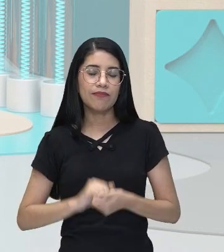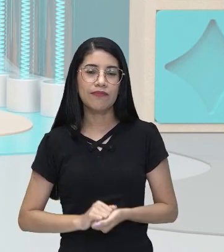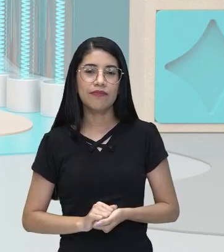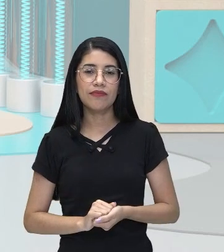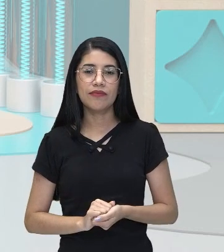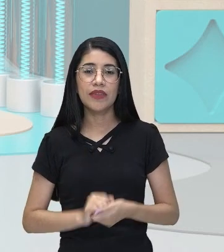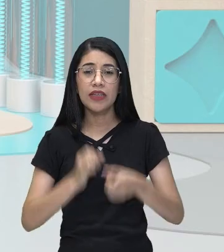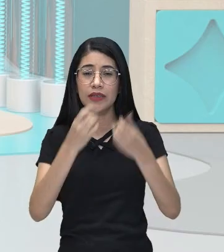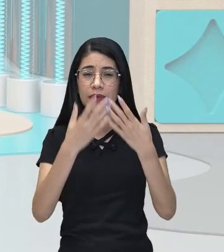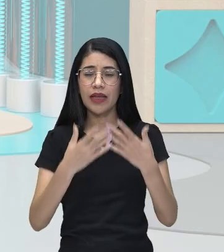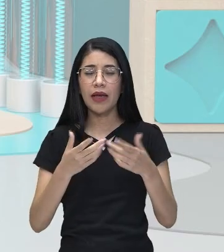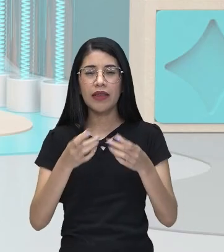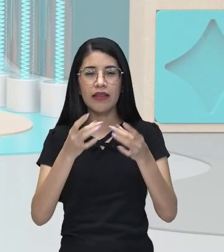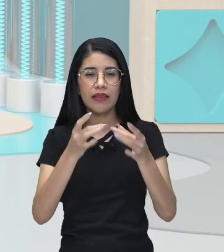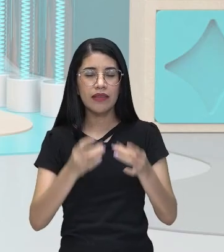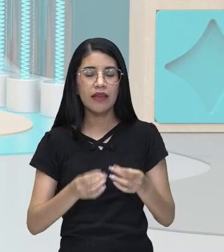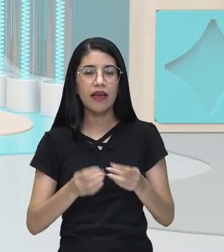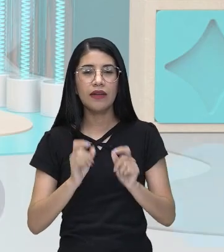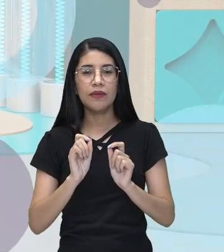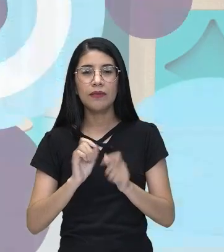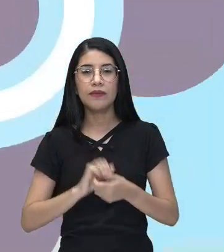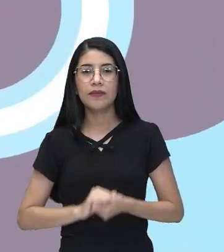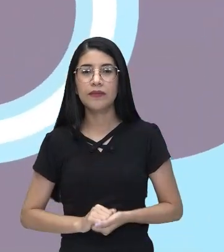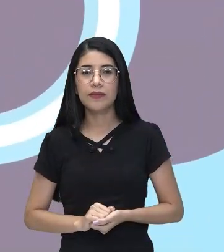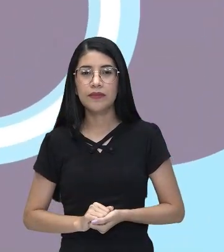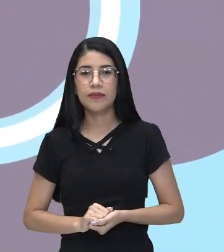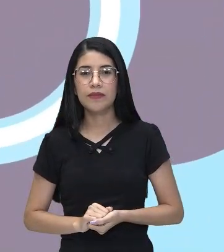pouquinho da pressão arterial de uma outra forma. Tá aí, ó, vamos lá.